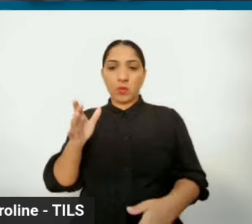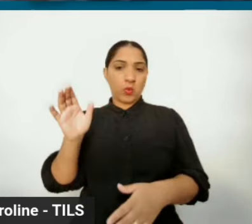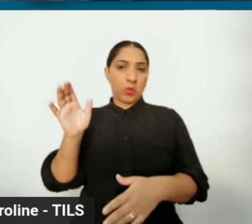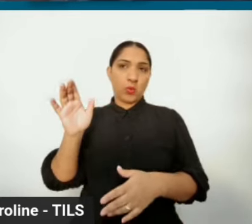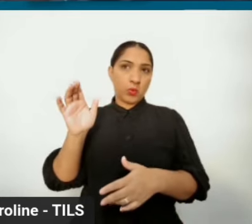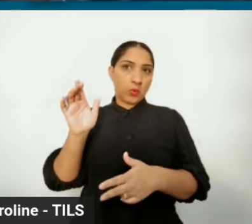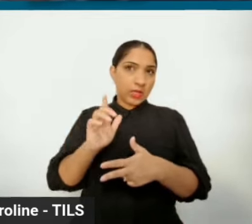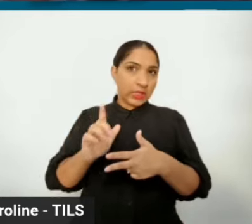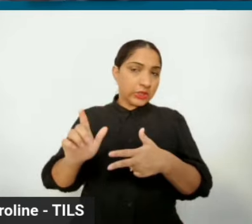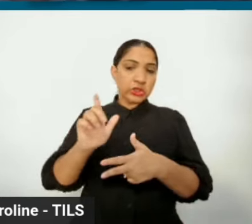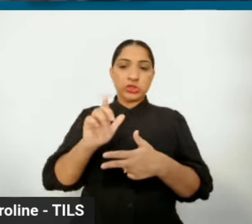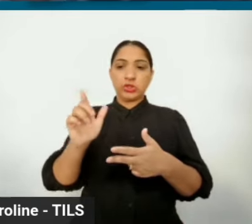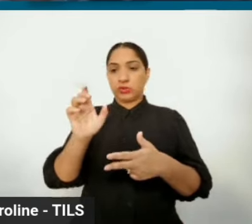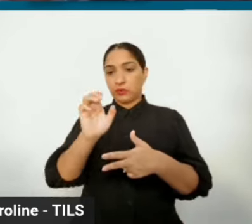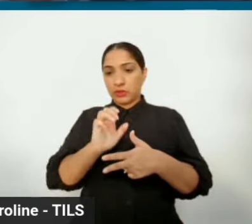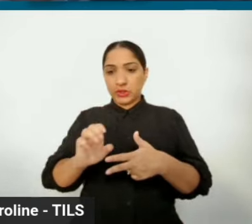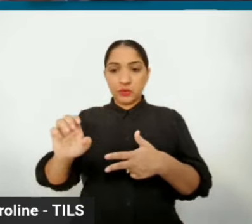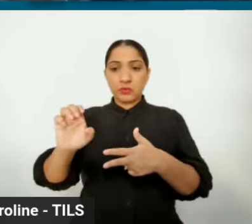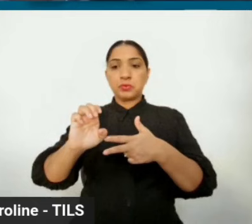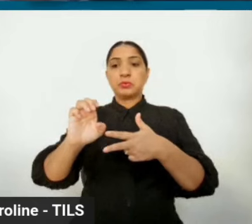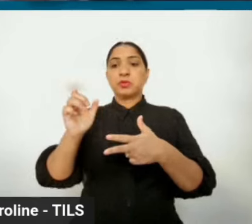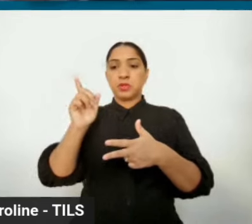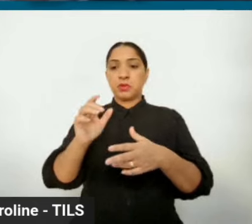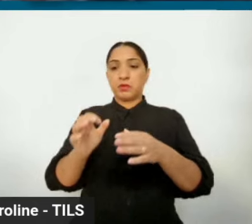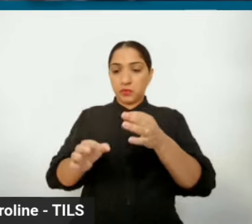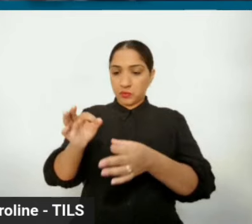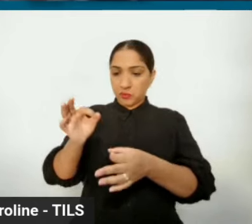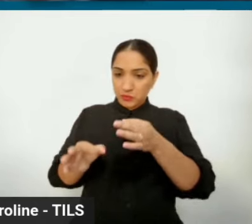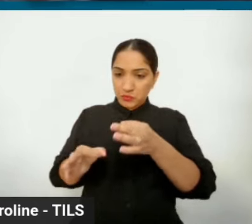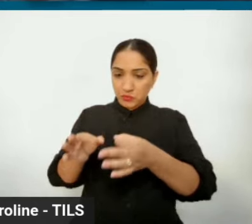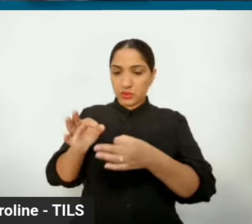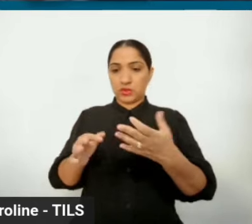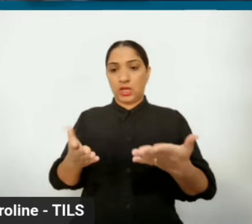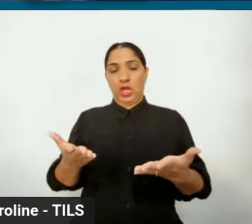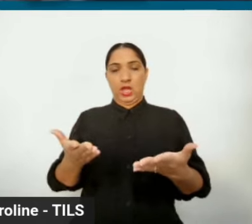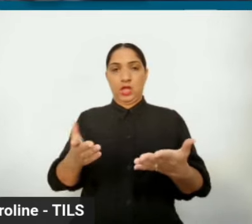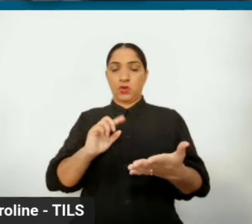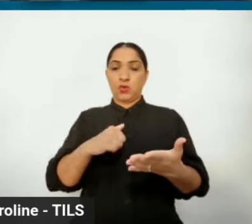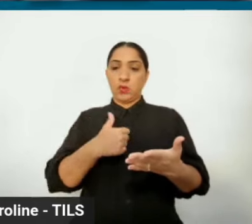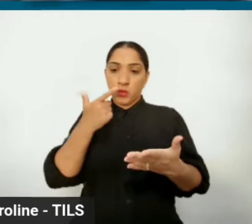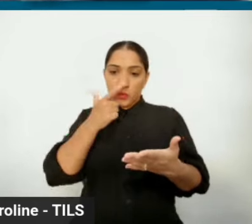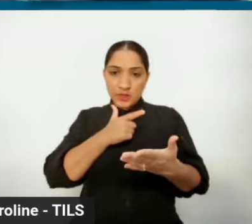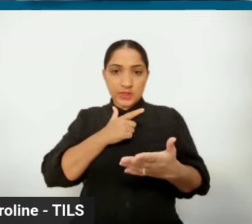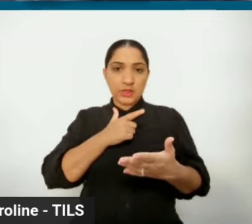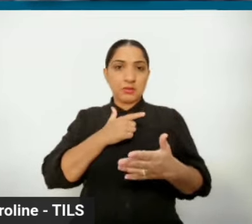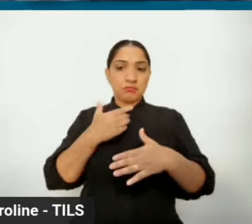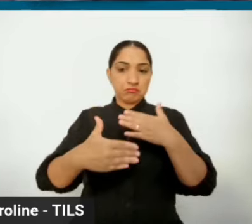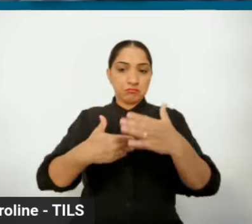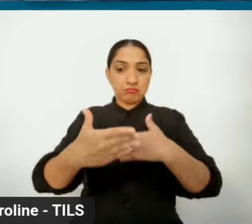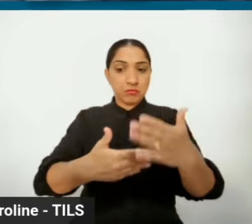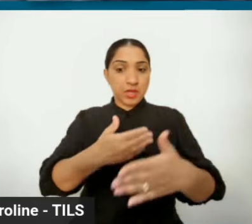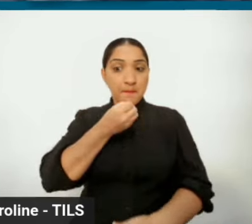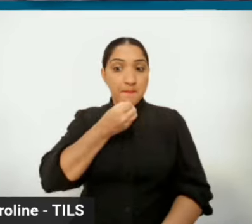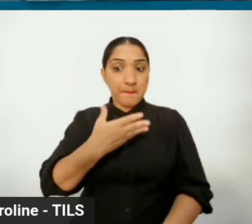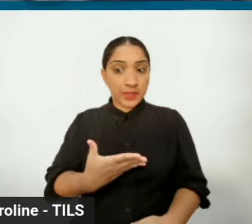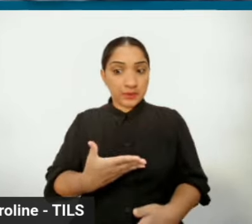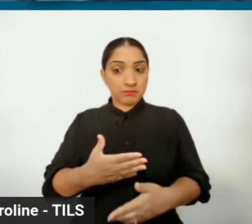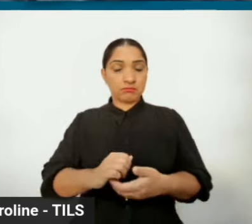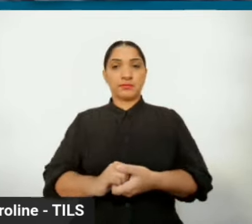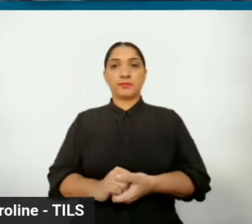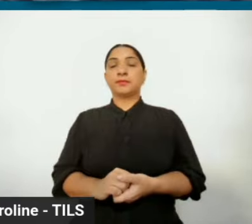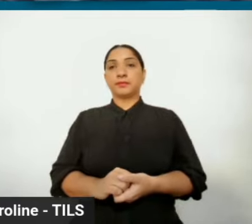no executivo, no judiciário? Será que nós estamos caminhando bem nesse sentido, doutor Joelson? A gente